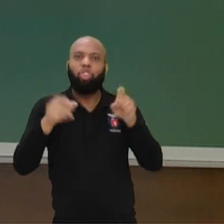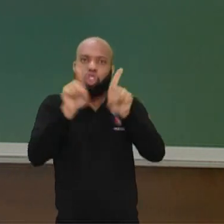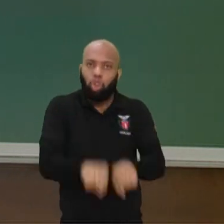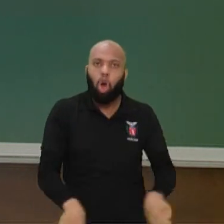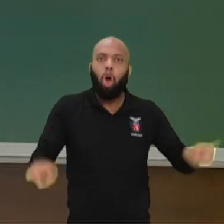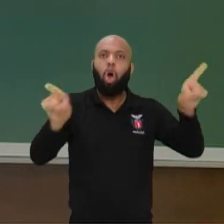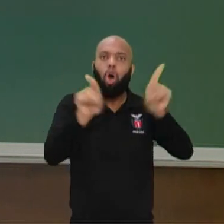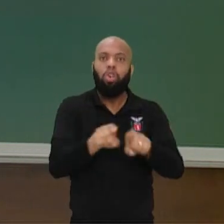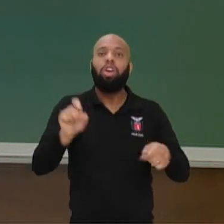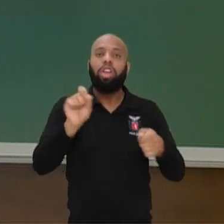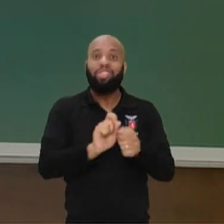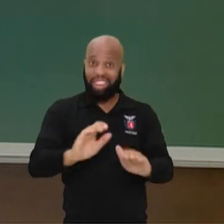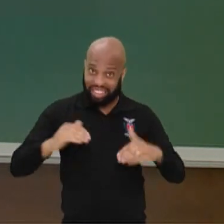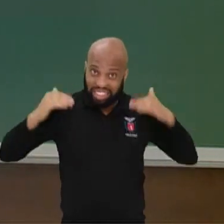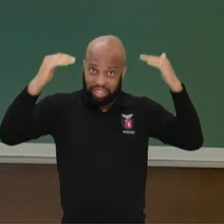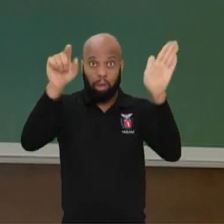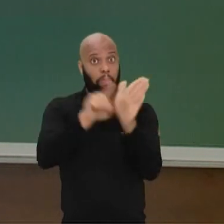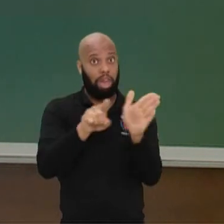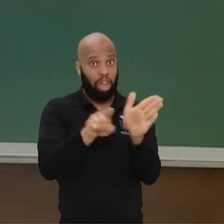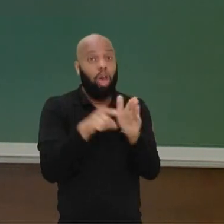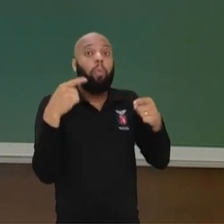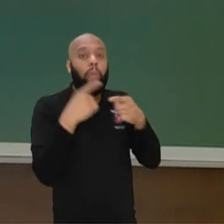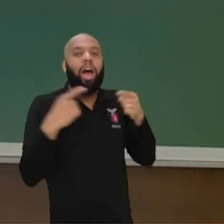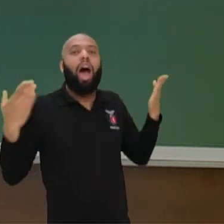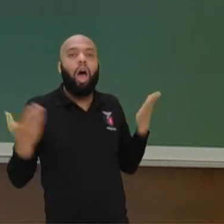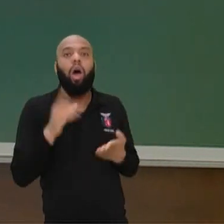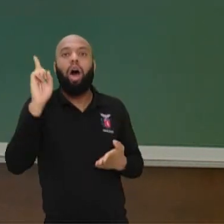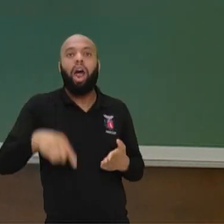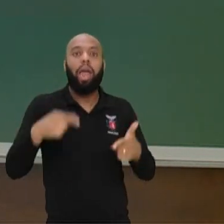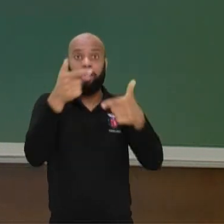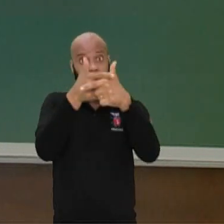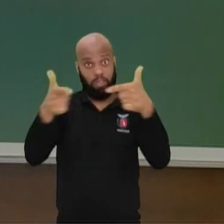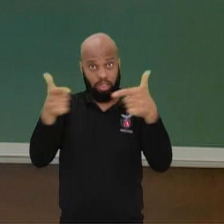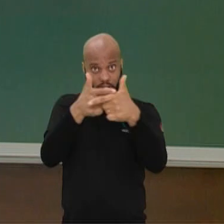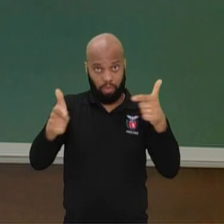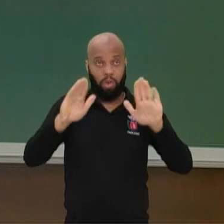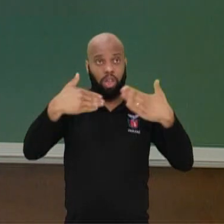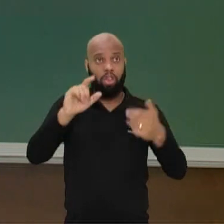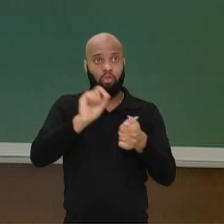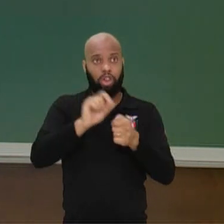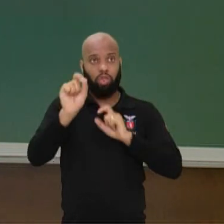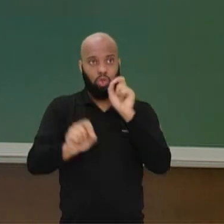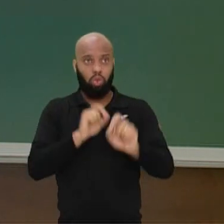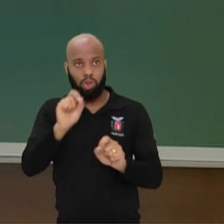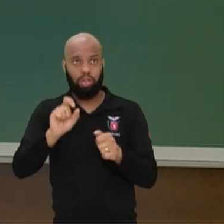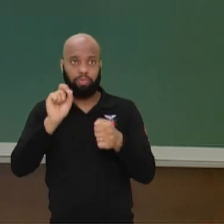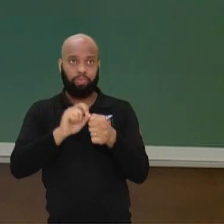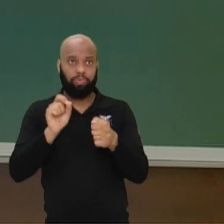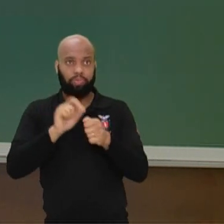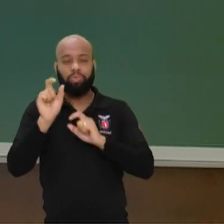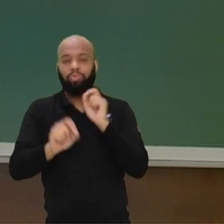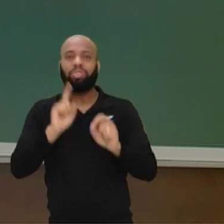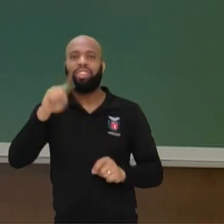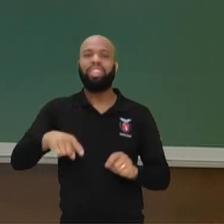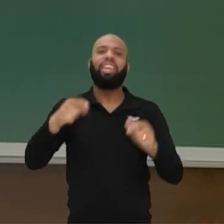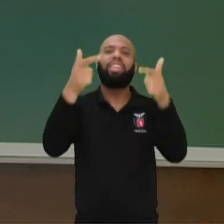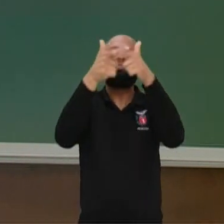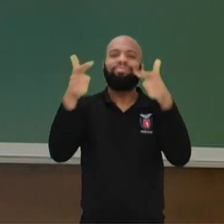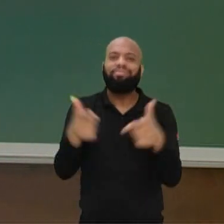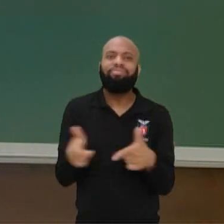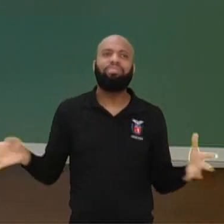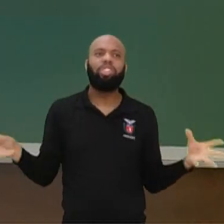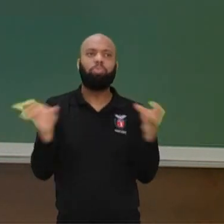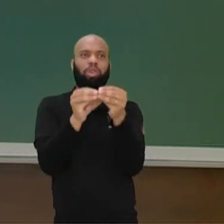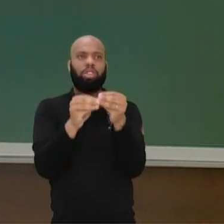expoentes. Então, 2 elevado a 6 dividido por 2 elevado a 4, eu vou simplificar 1, 2, 3,